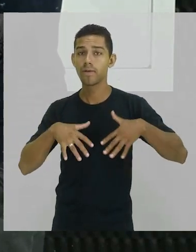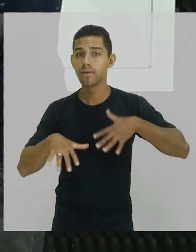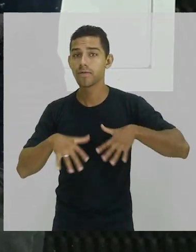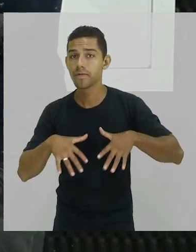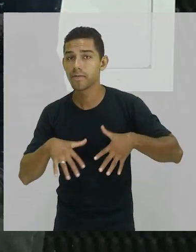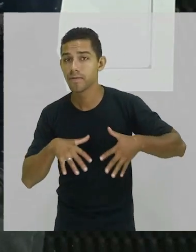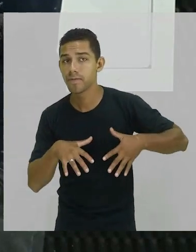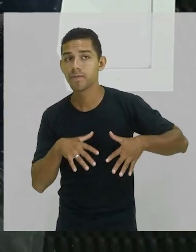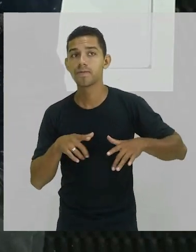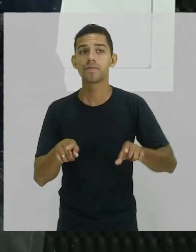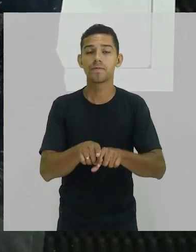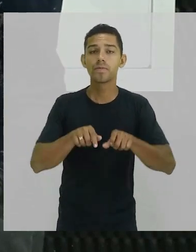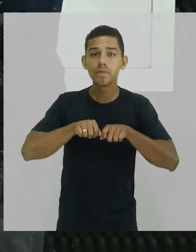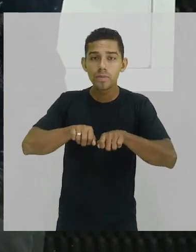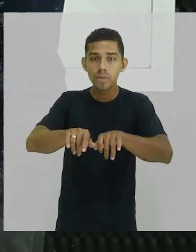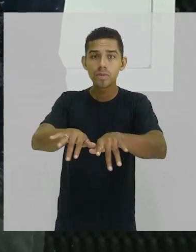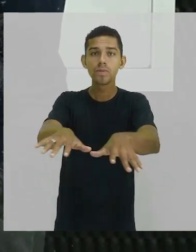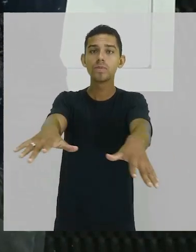Propagação,